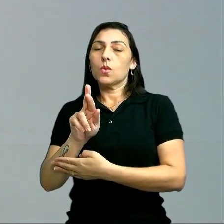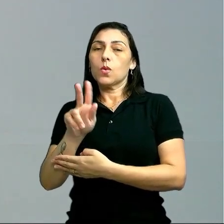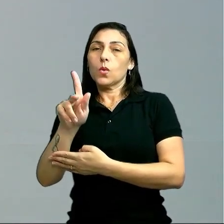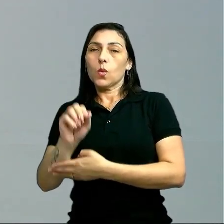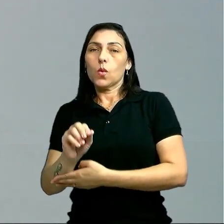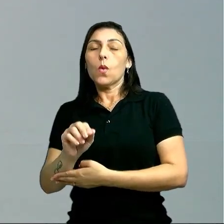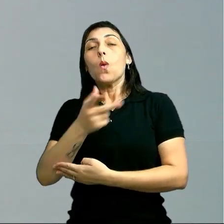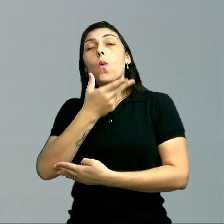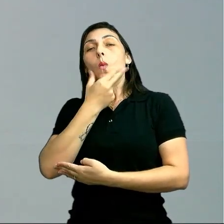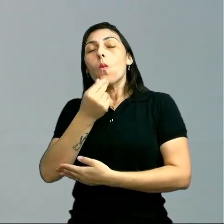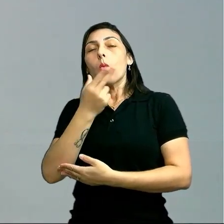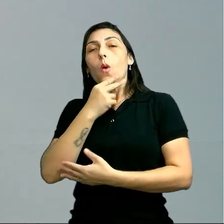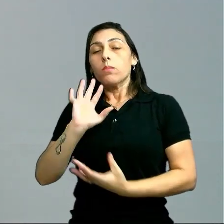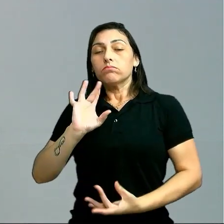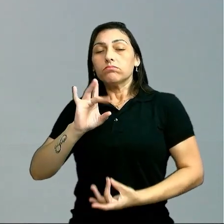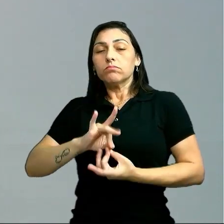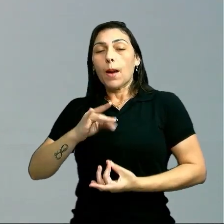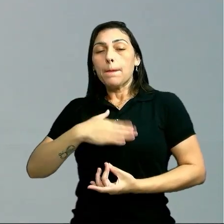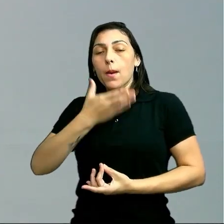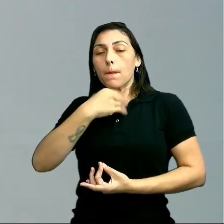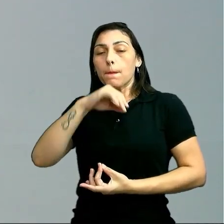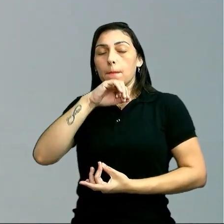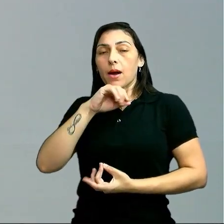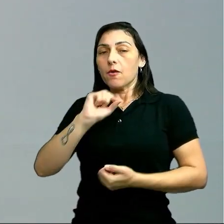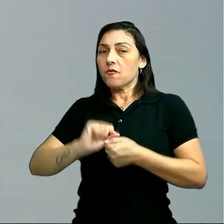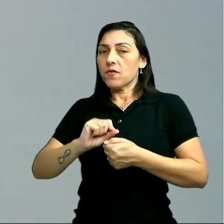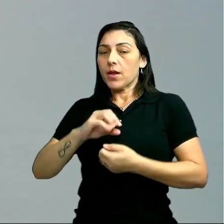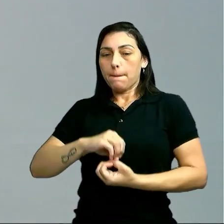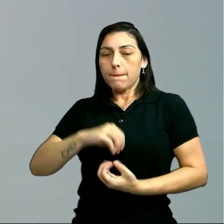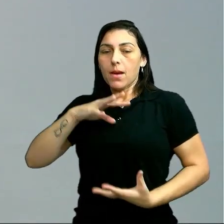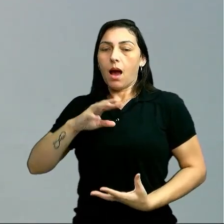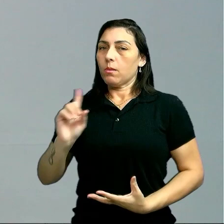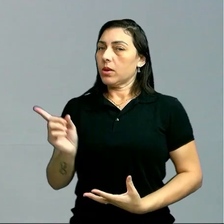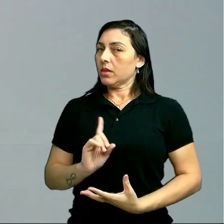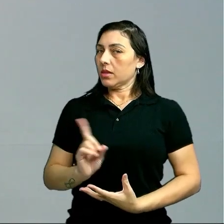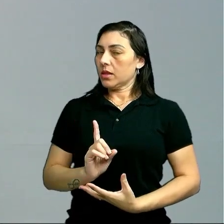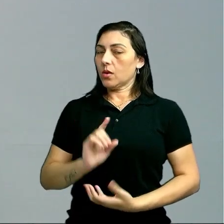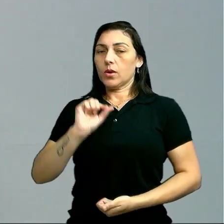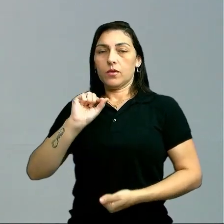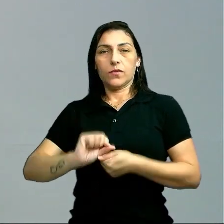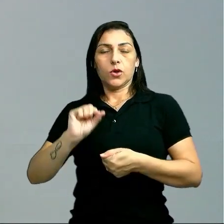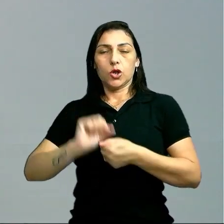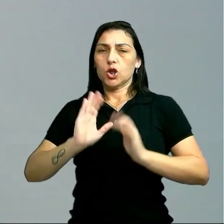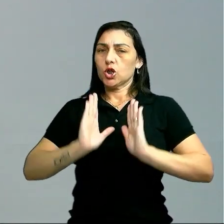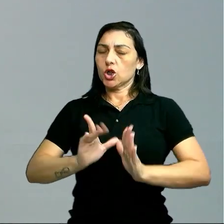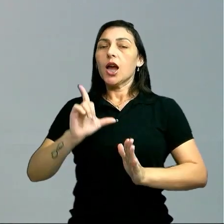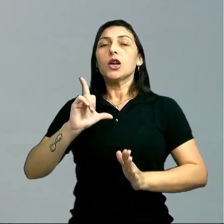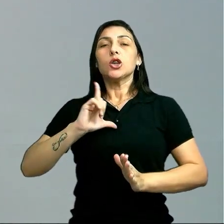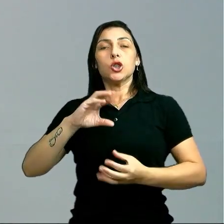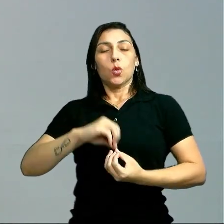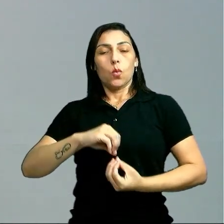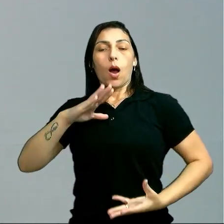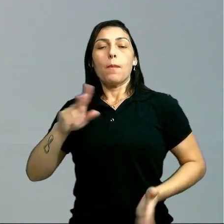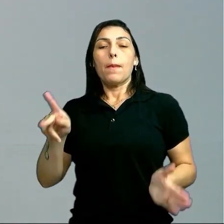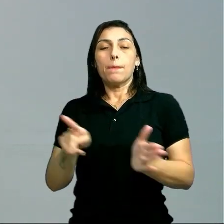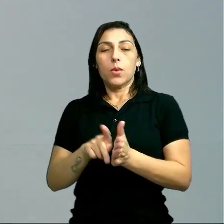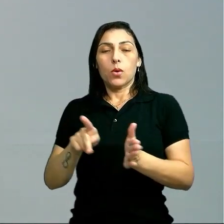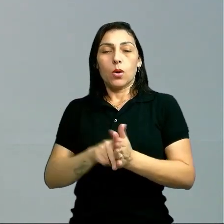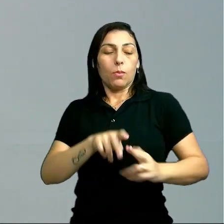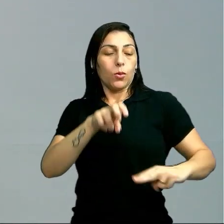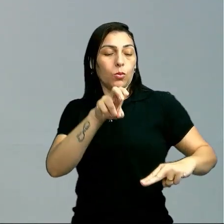Então, quando meu pai me gerou, ele não gerou a minha alma. Já existia uma alma lá no banco